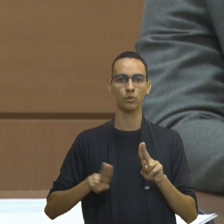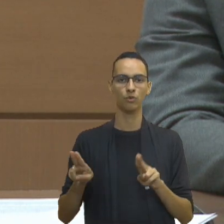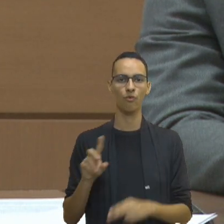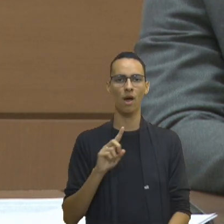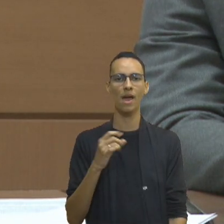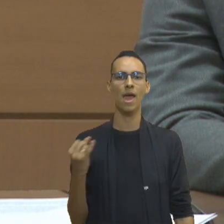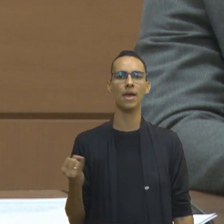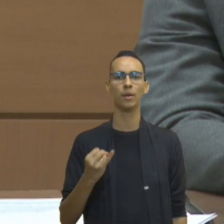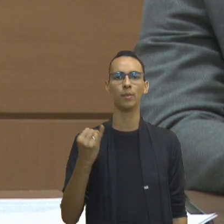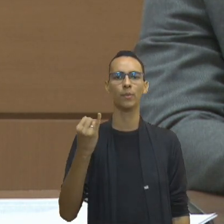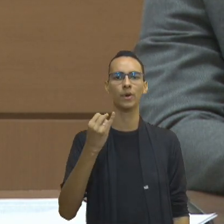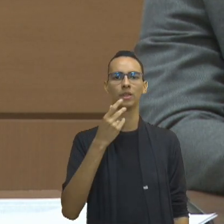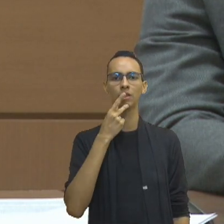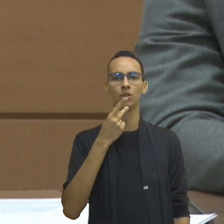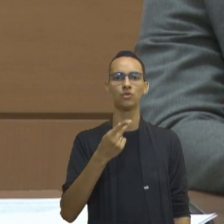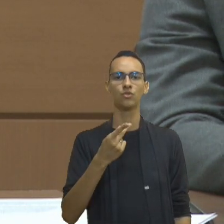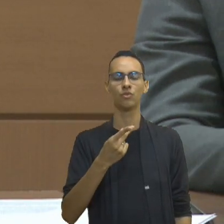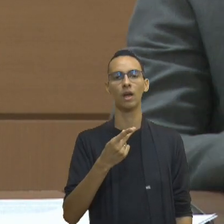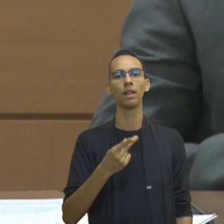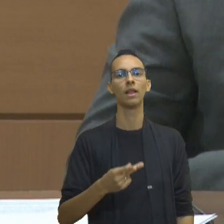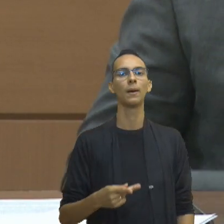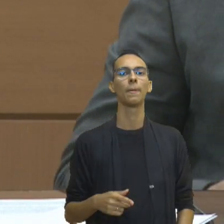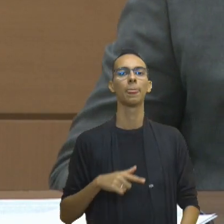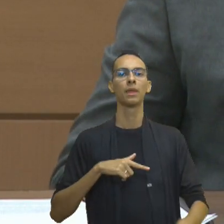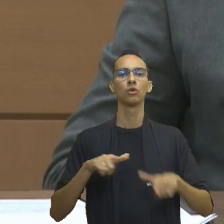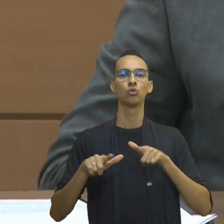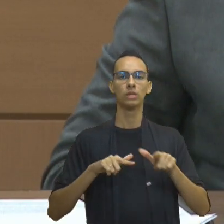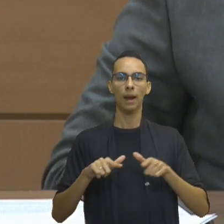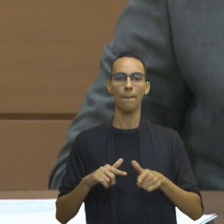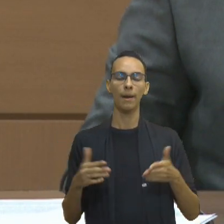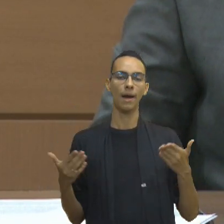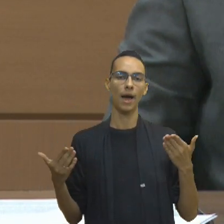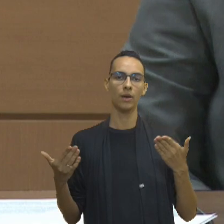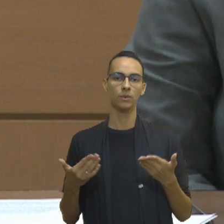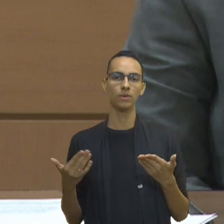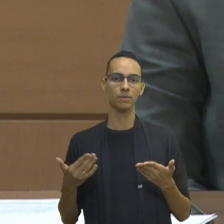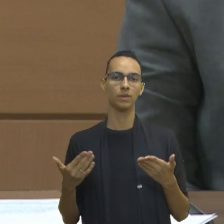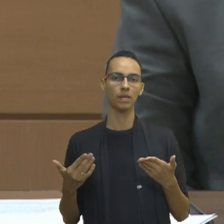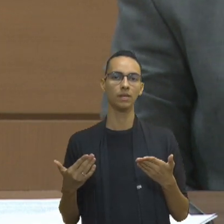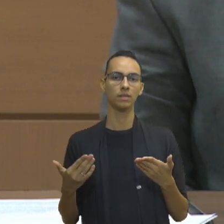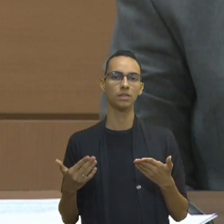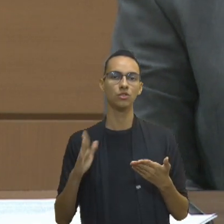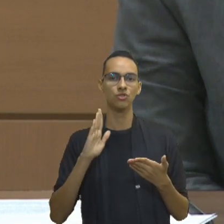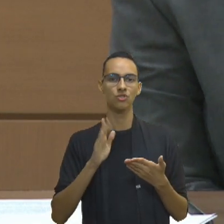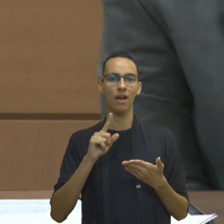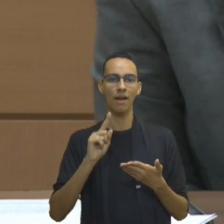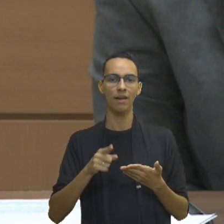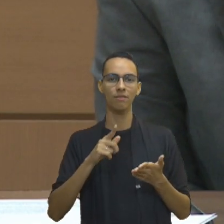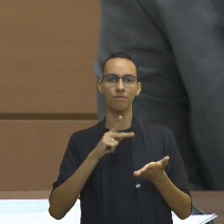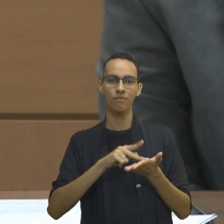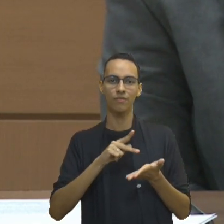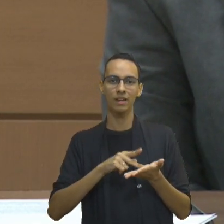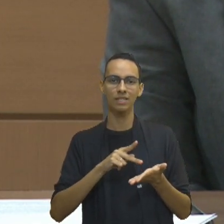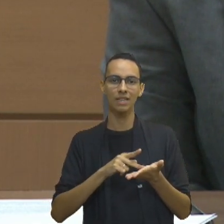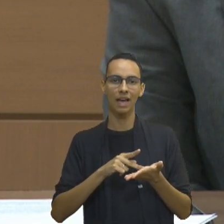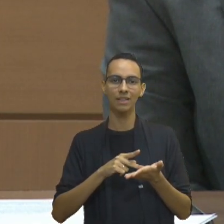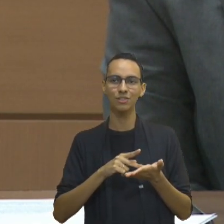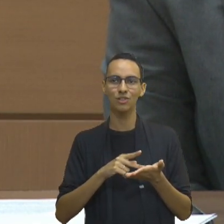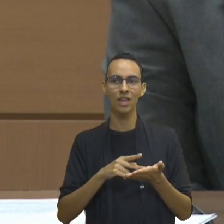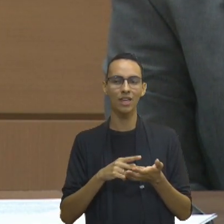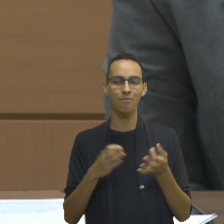Importante destacar que os efeitos dessas medidas já são concretos e